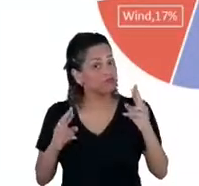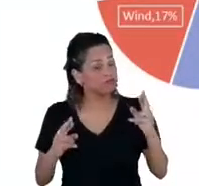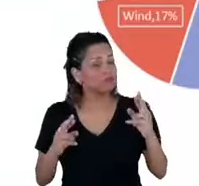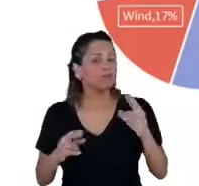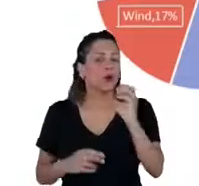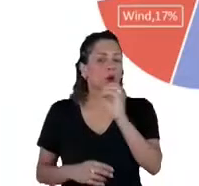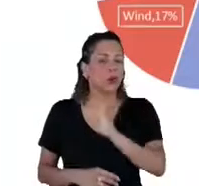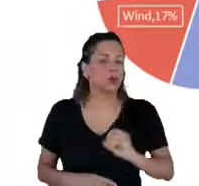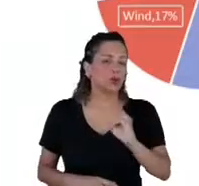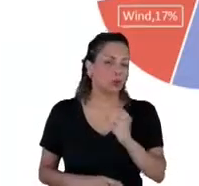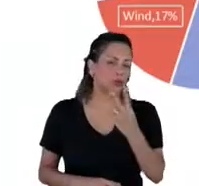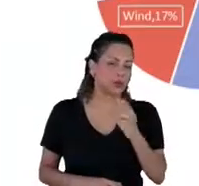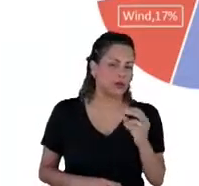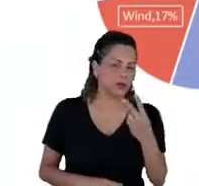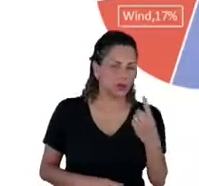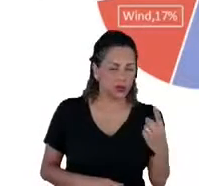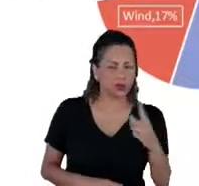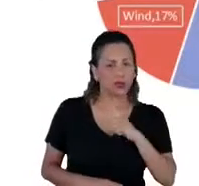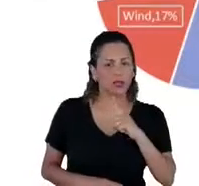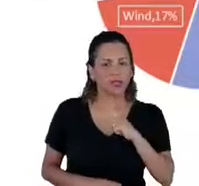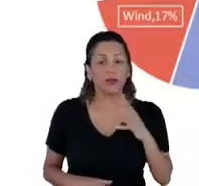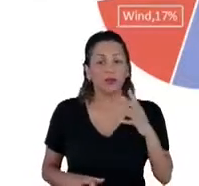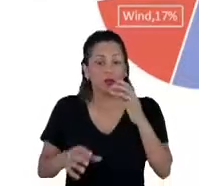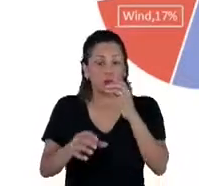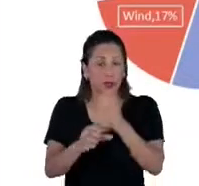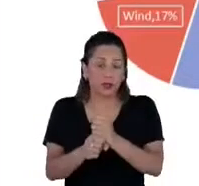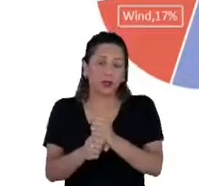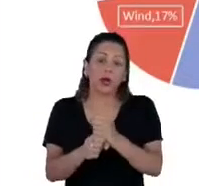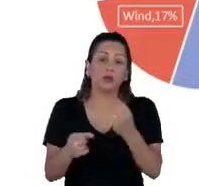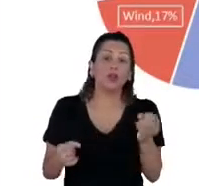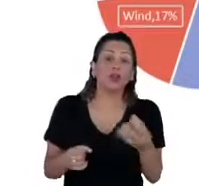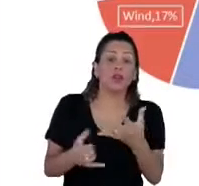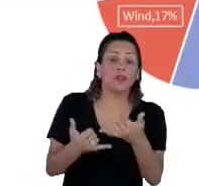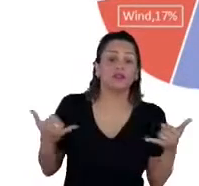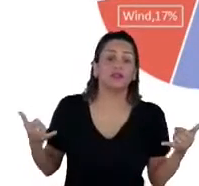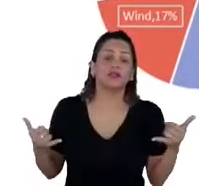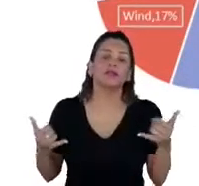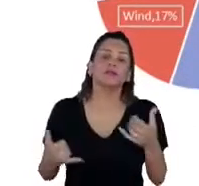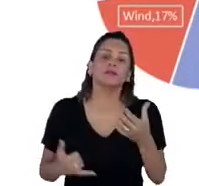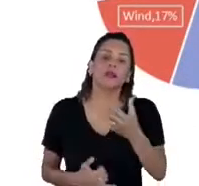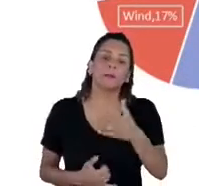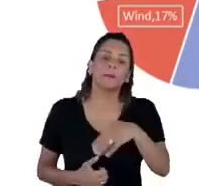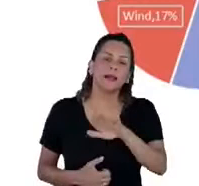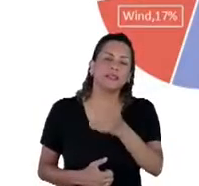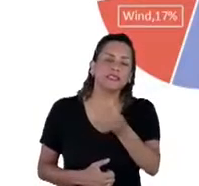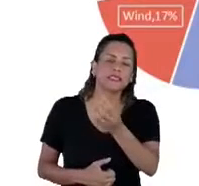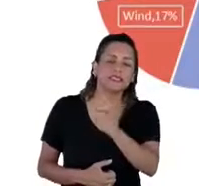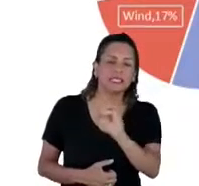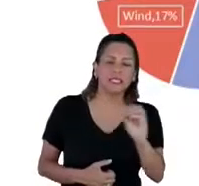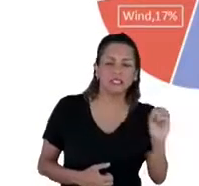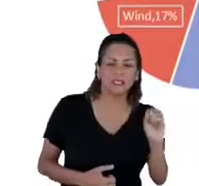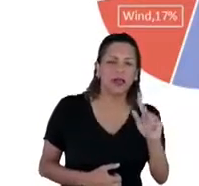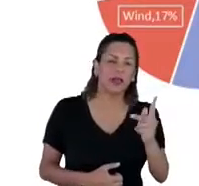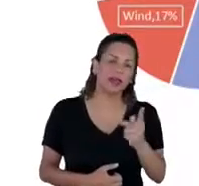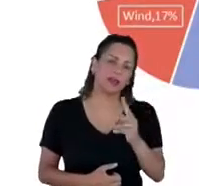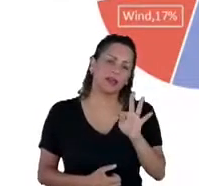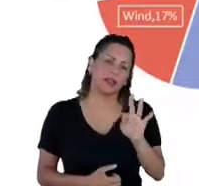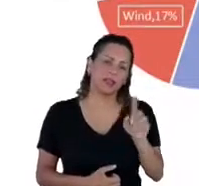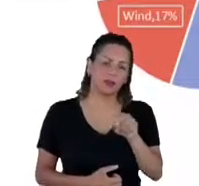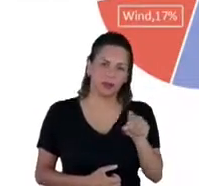de eletricidade de novas energias totalizou mais de 600 terawatts por hora por